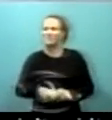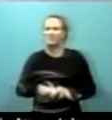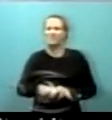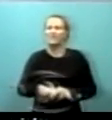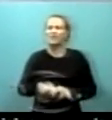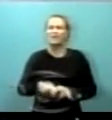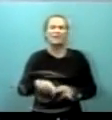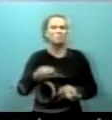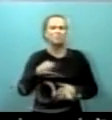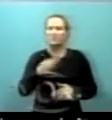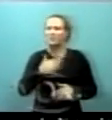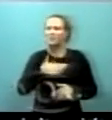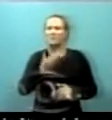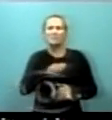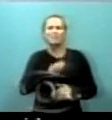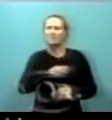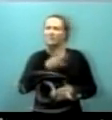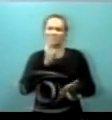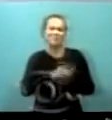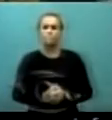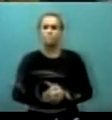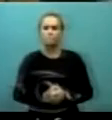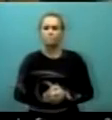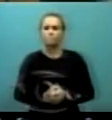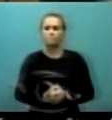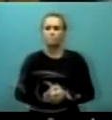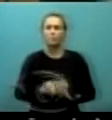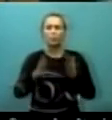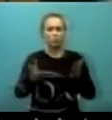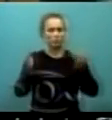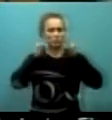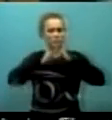vida sempre continua com balé. E